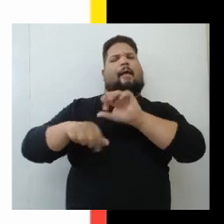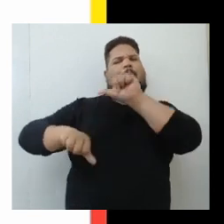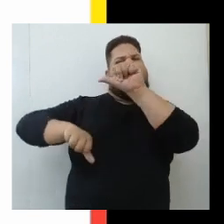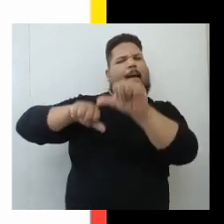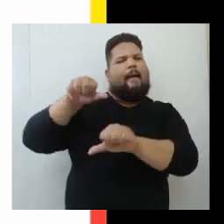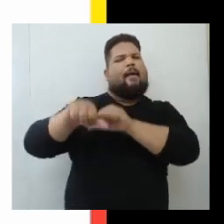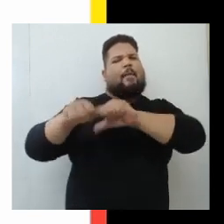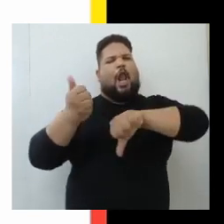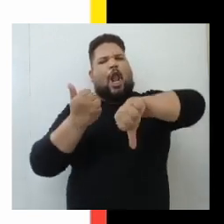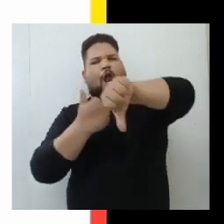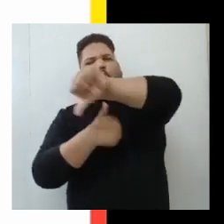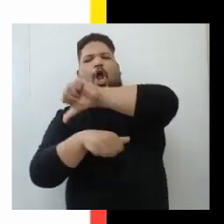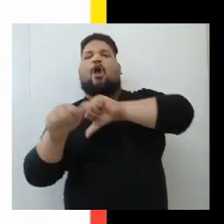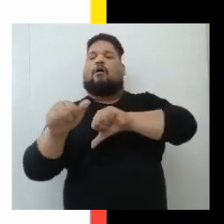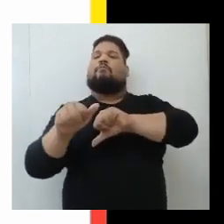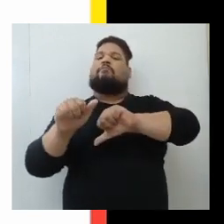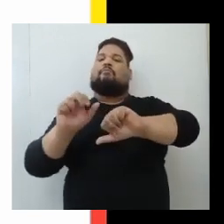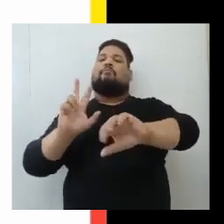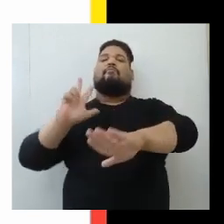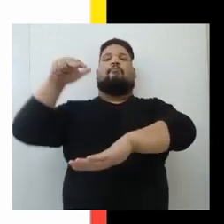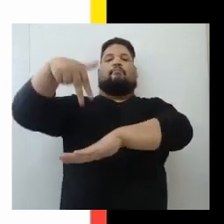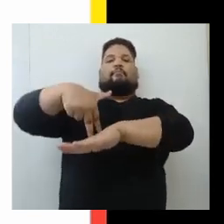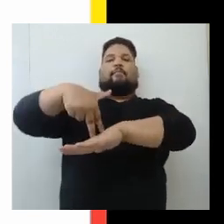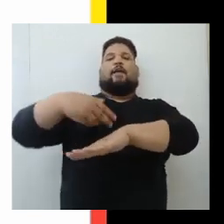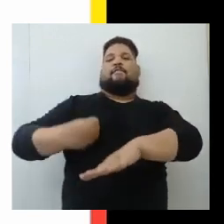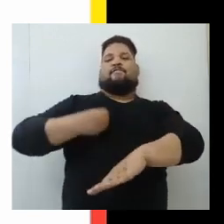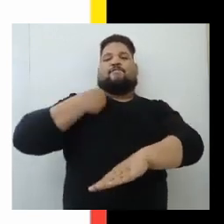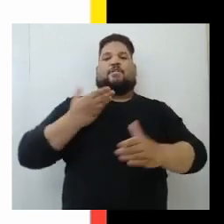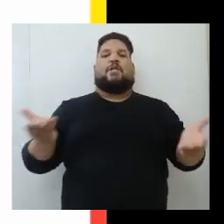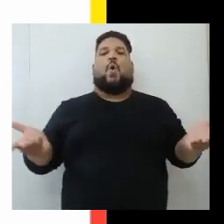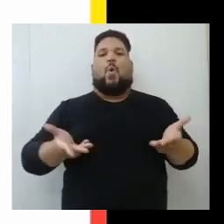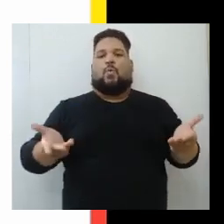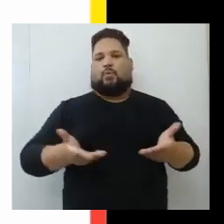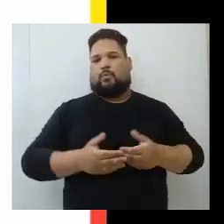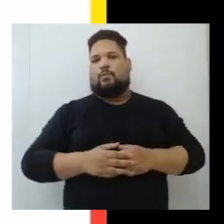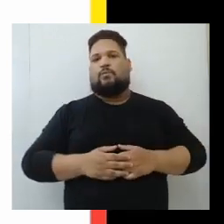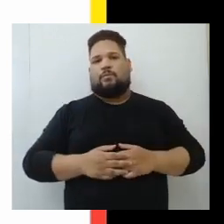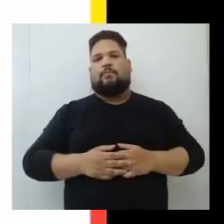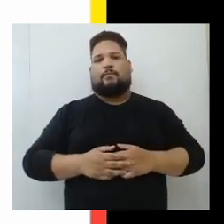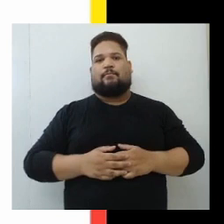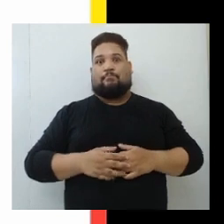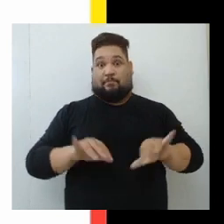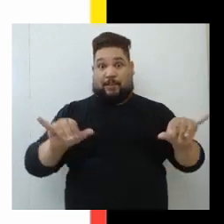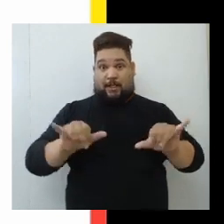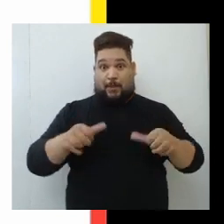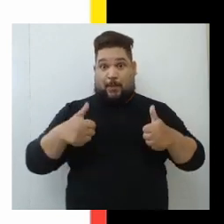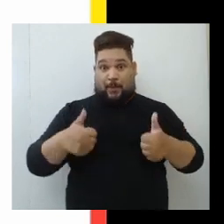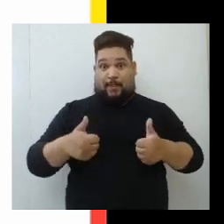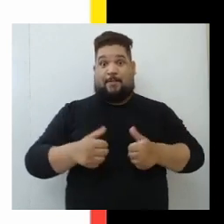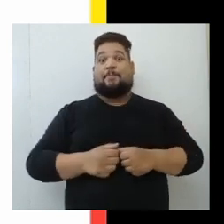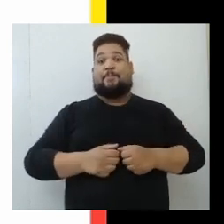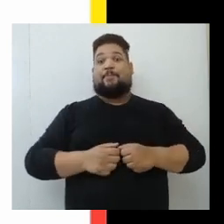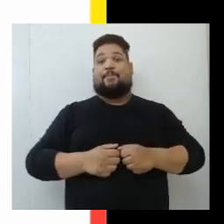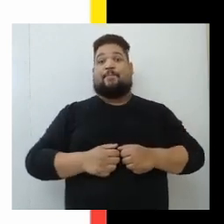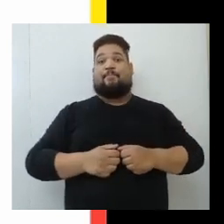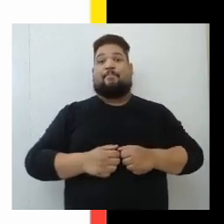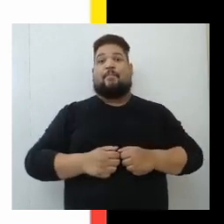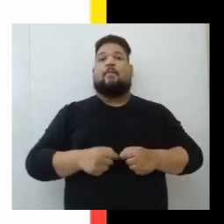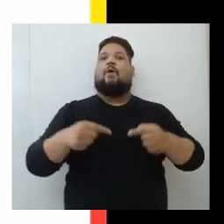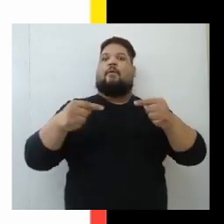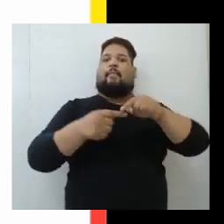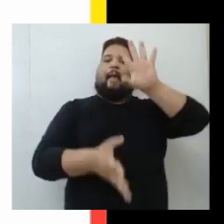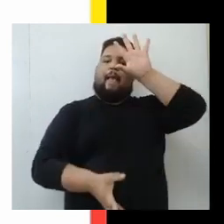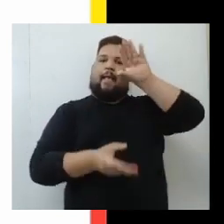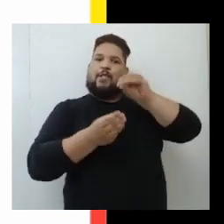alterações que os tornaram capazes de chegar até os dias de hoje. Tranquilão? Esta foi a grande